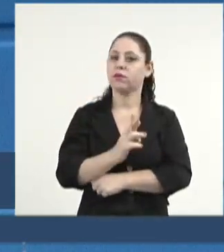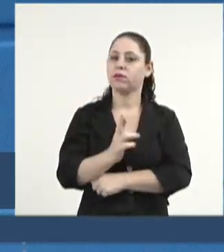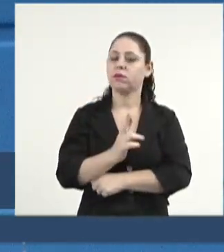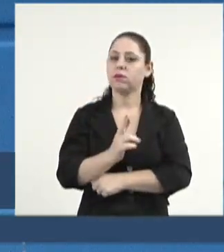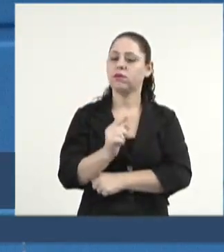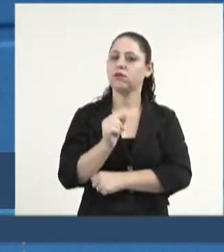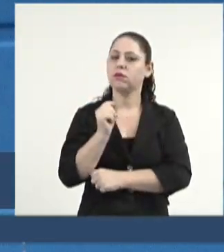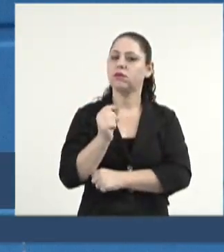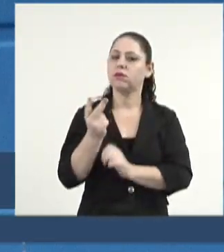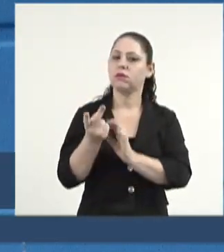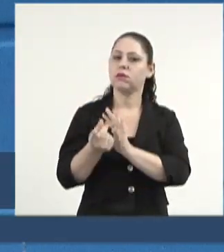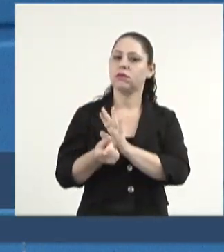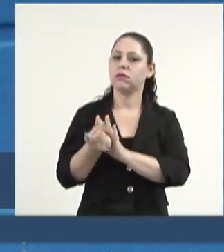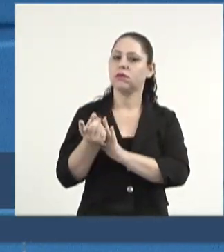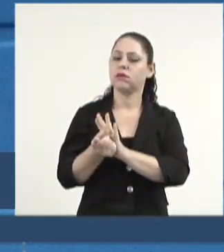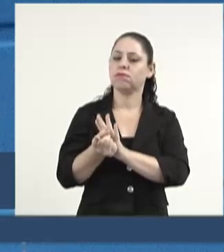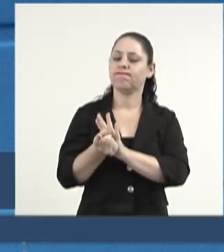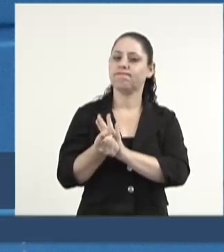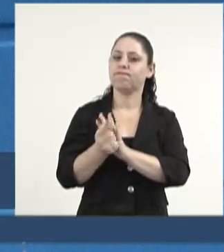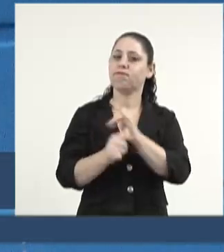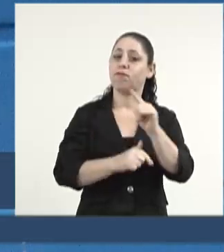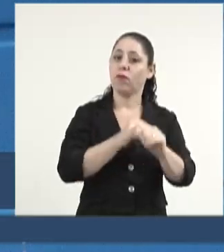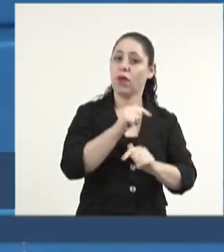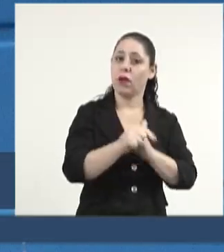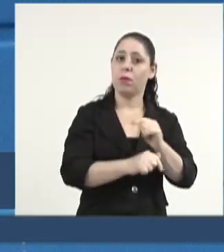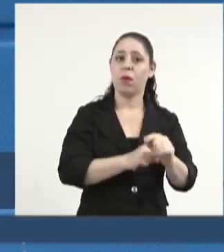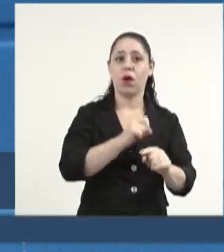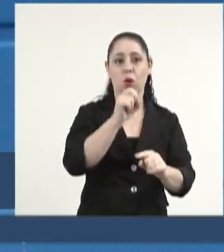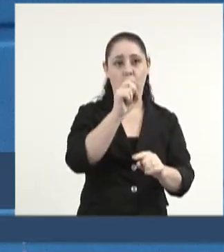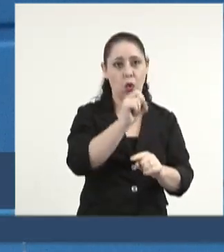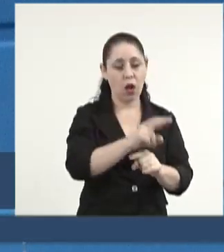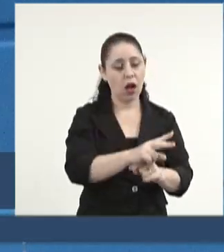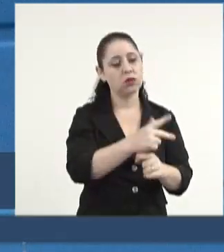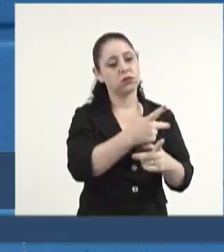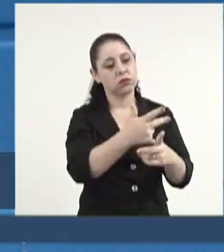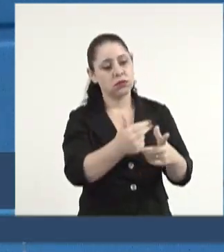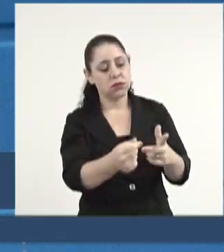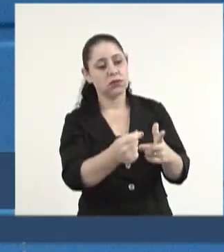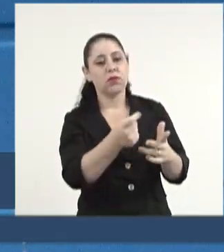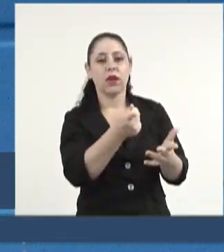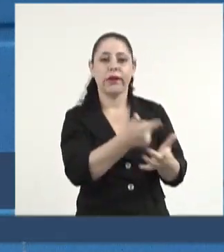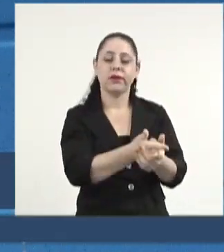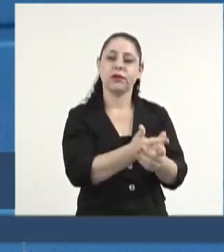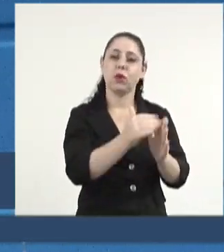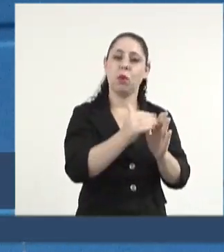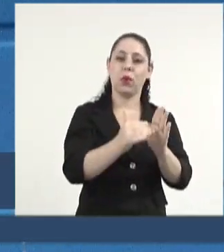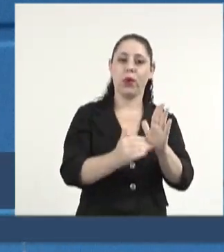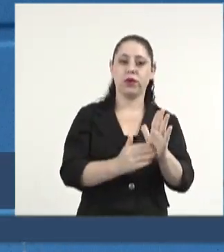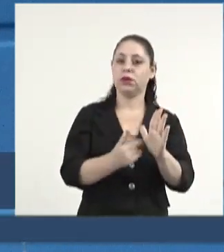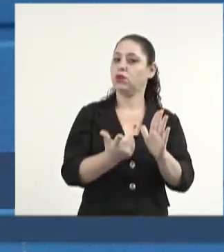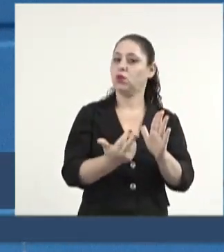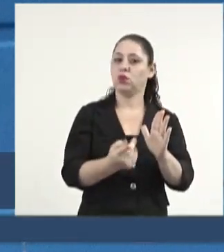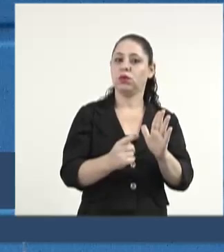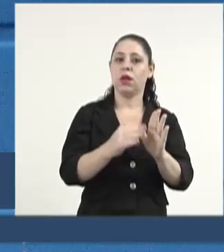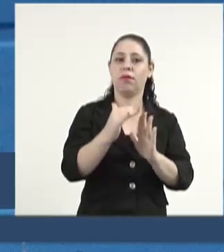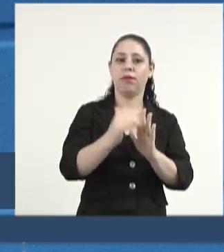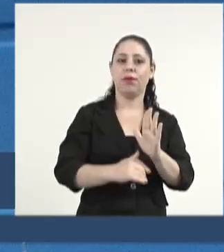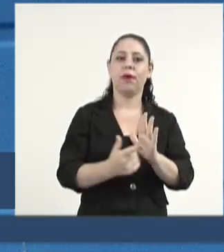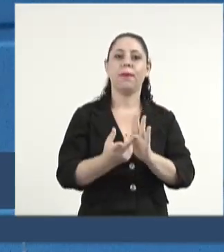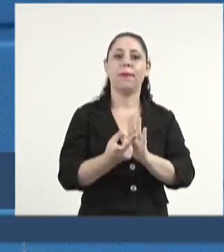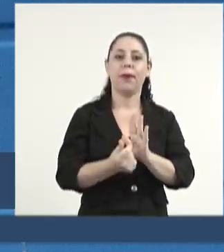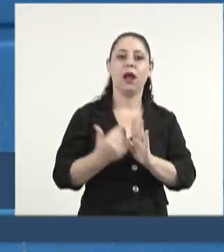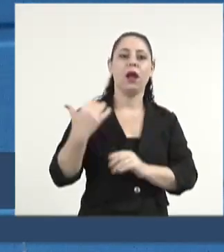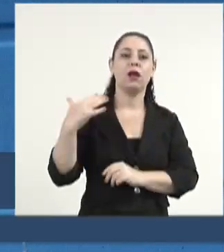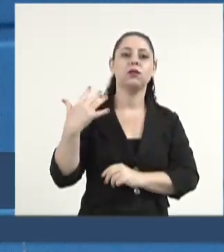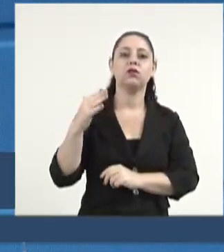a rentabilidade da atividade. Porque os custos não baixaram na mesma proporção dessa redução do preço